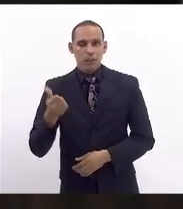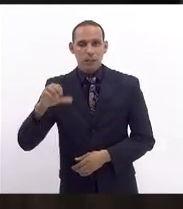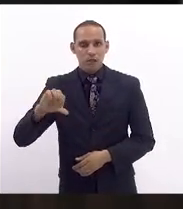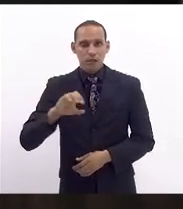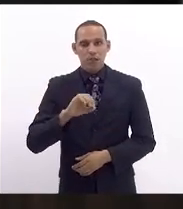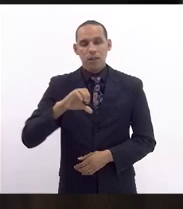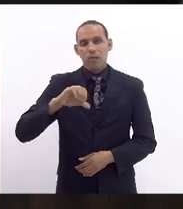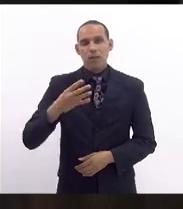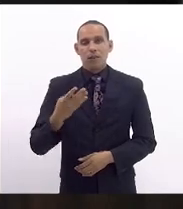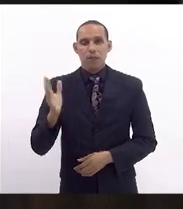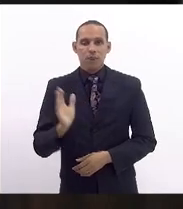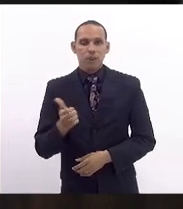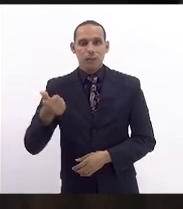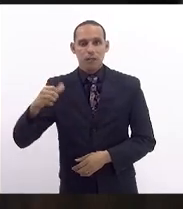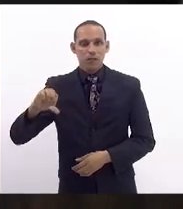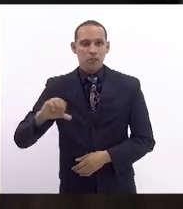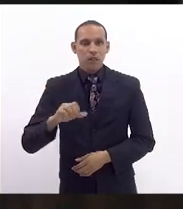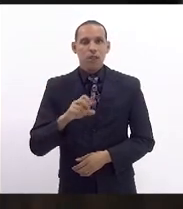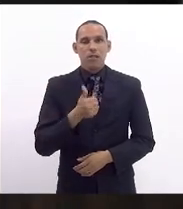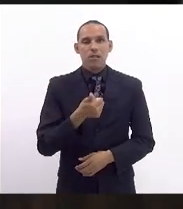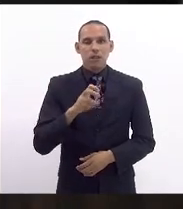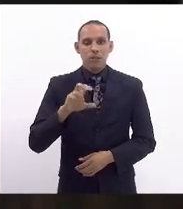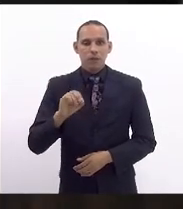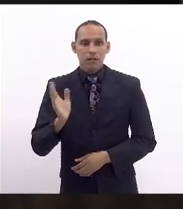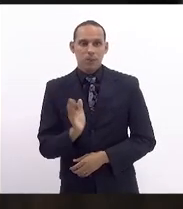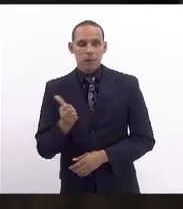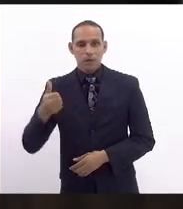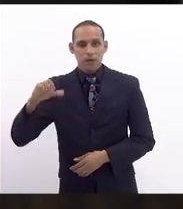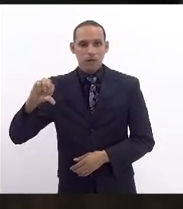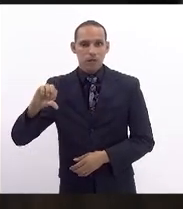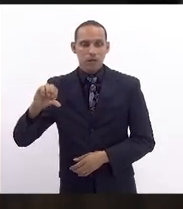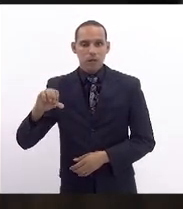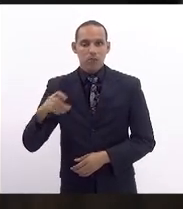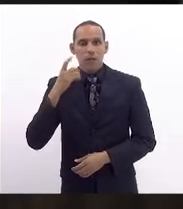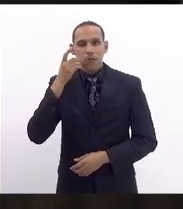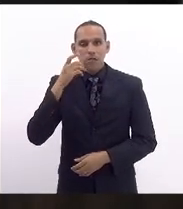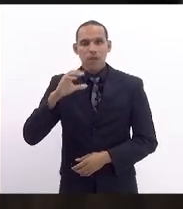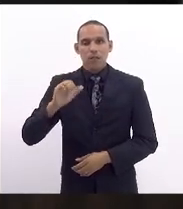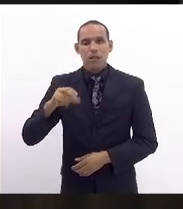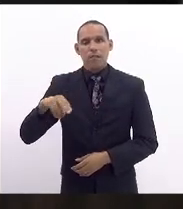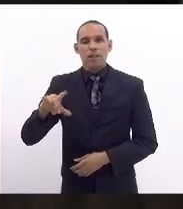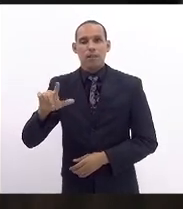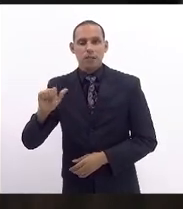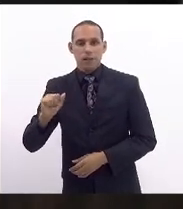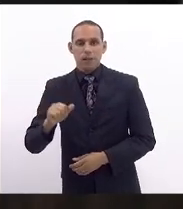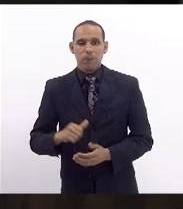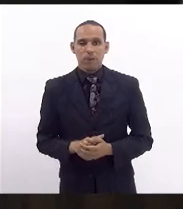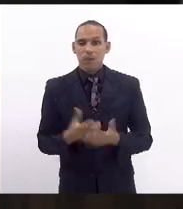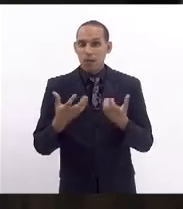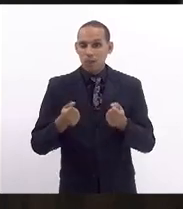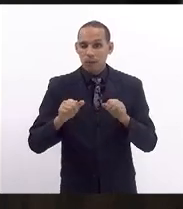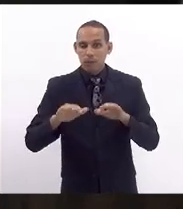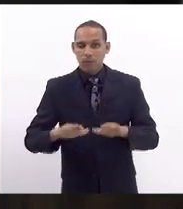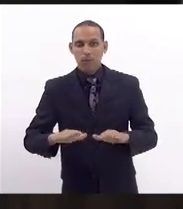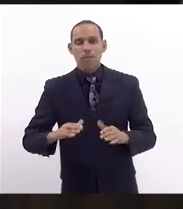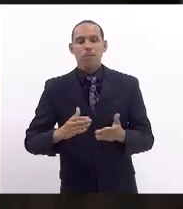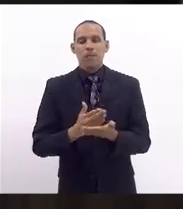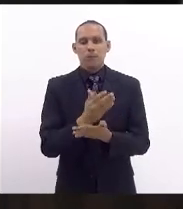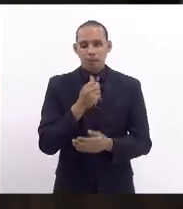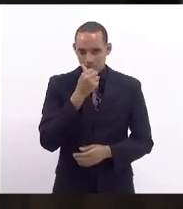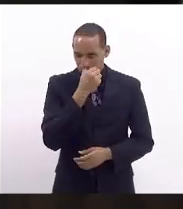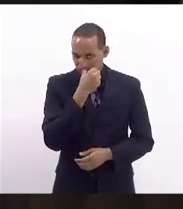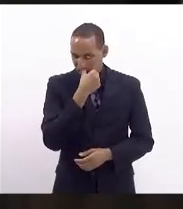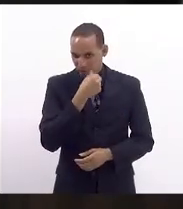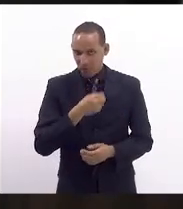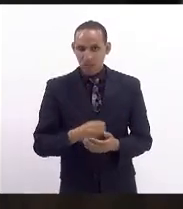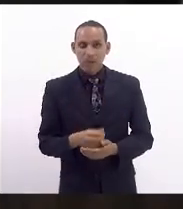19094 1950 19 Deputado Márcio canela os seus que aprovam permaneçam Como estão